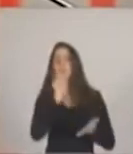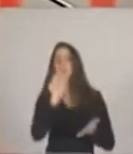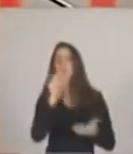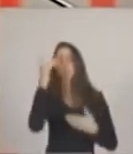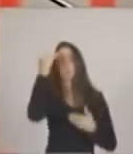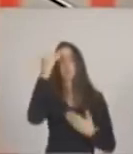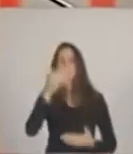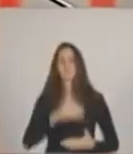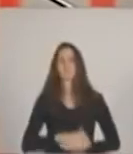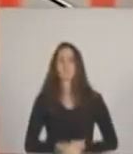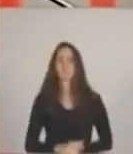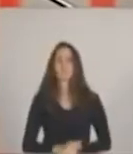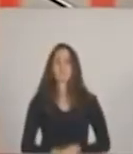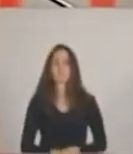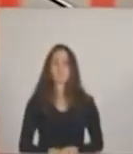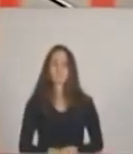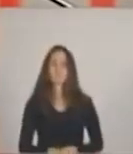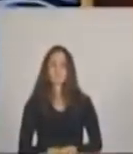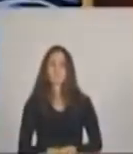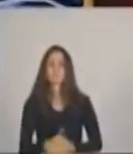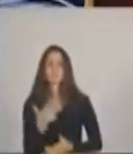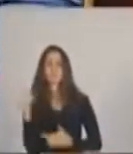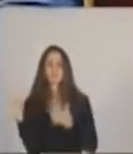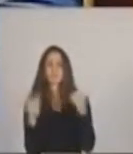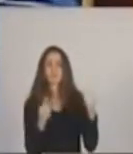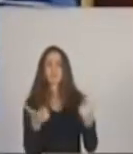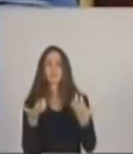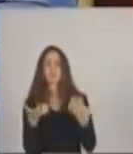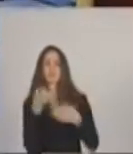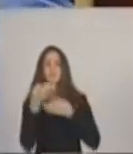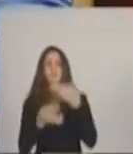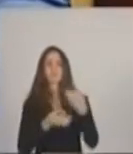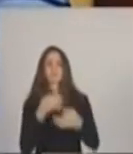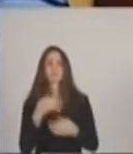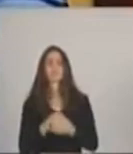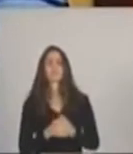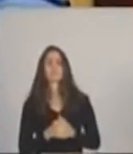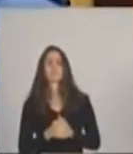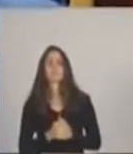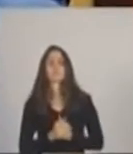obrigado. Mais algum deputado gostaria de discutir a matéria?